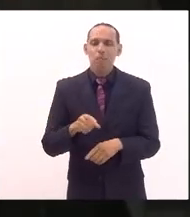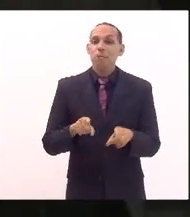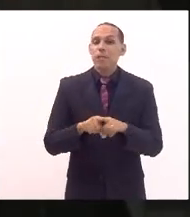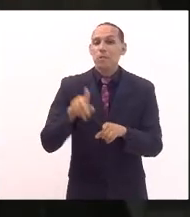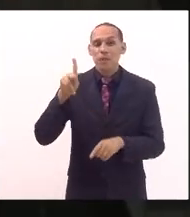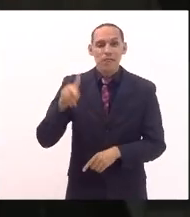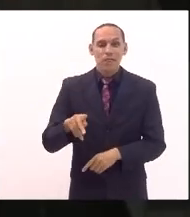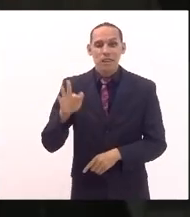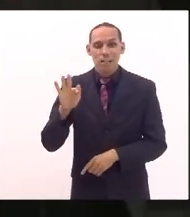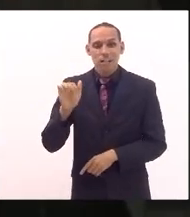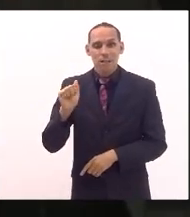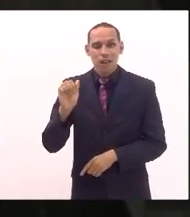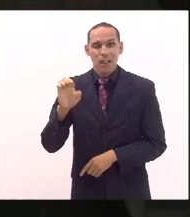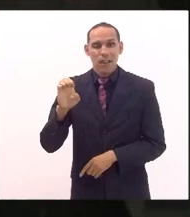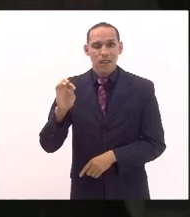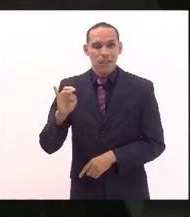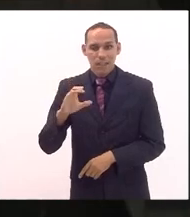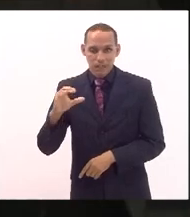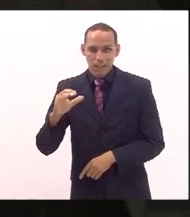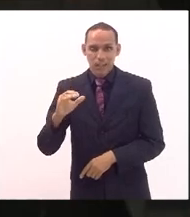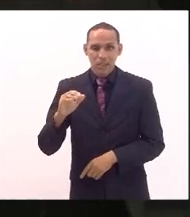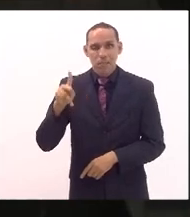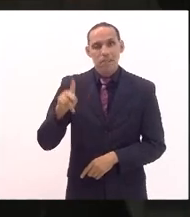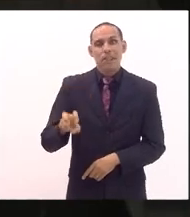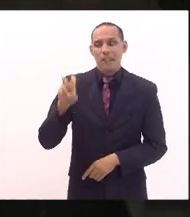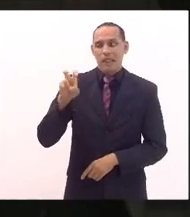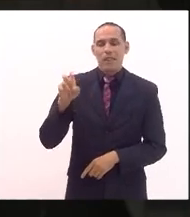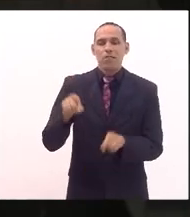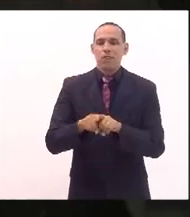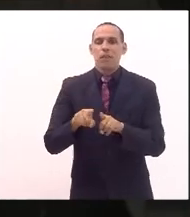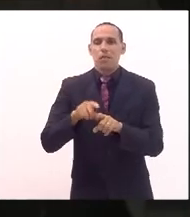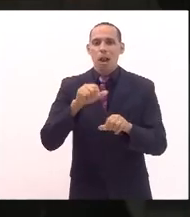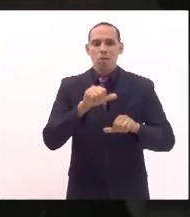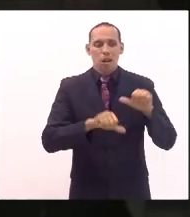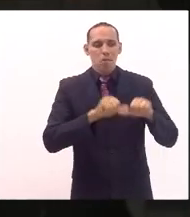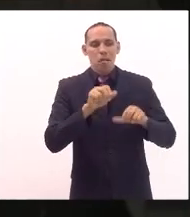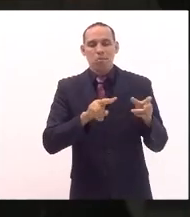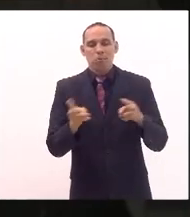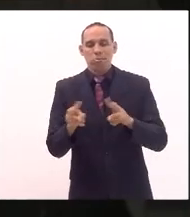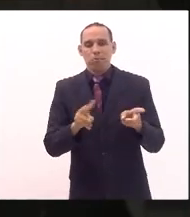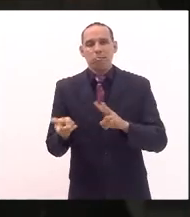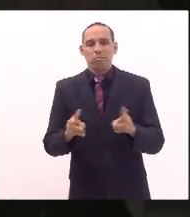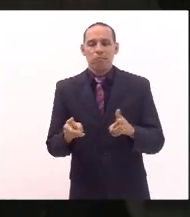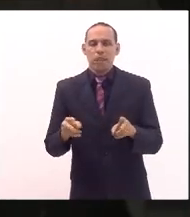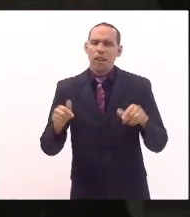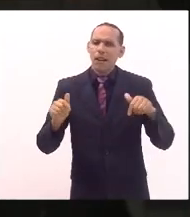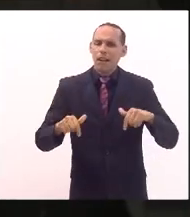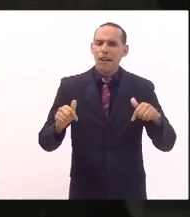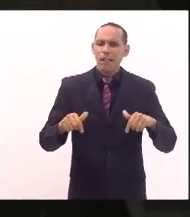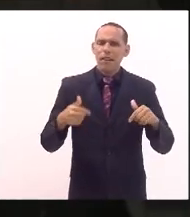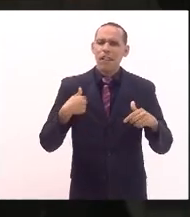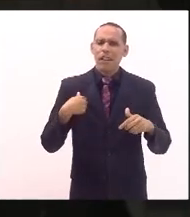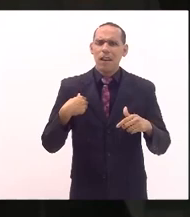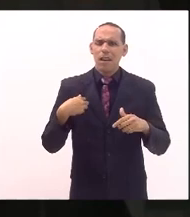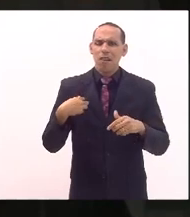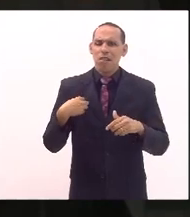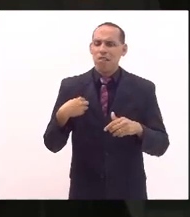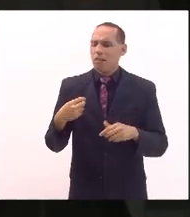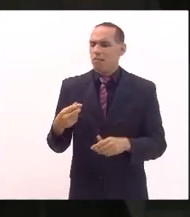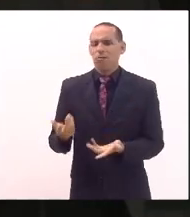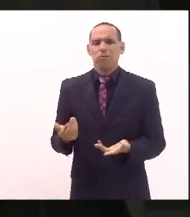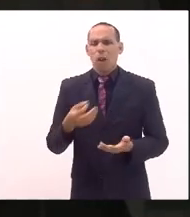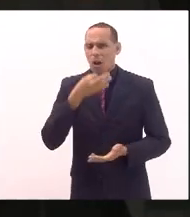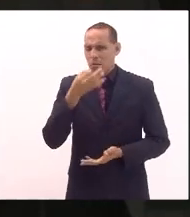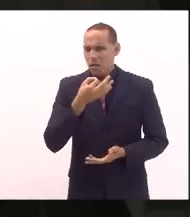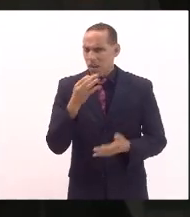da Faetec já é o quinto Presidente então evidentemente estou aqui nem vou fazer nesta manifestação juízo de valor